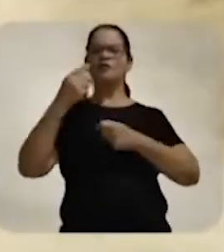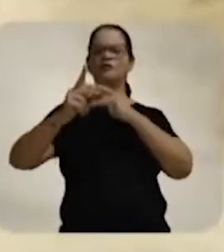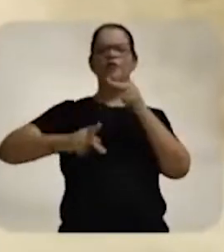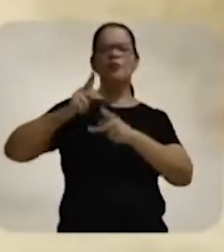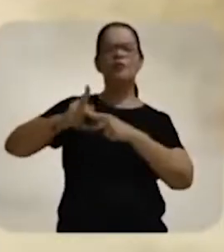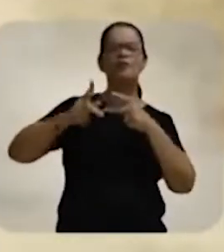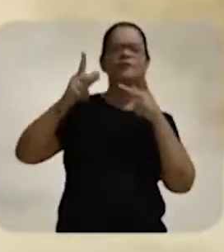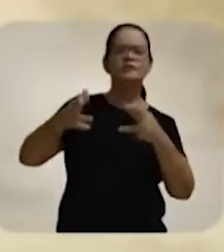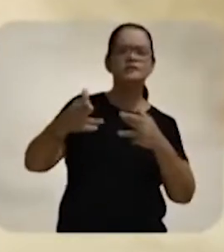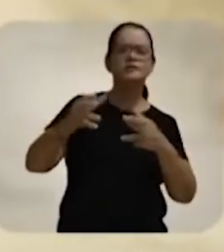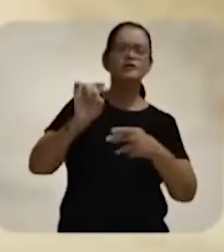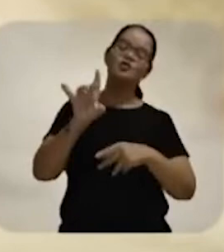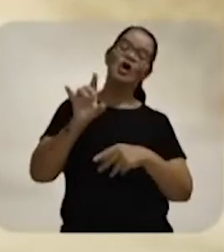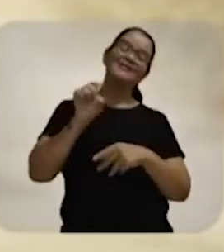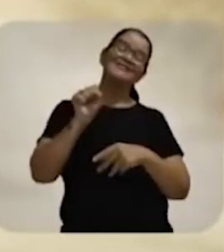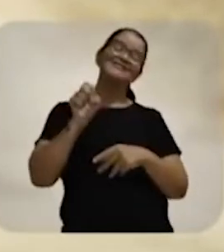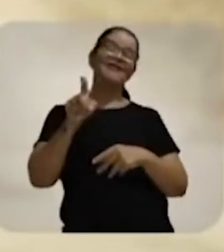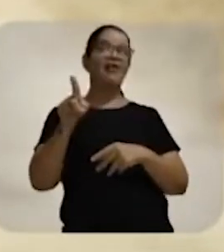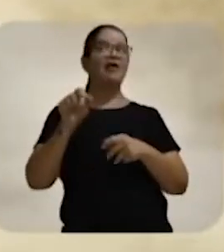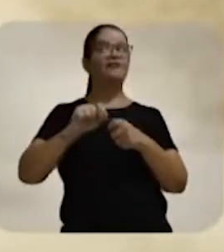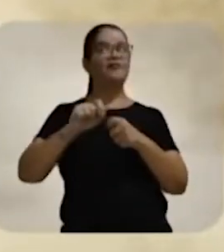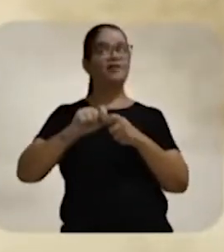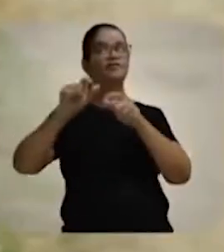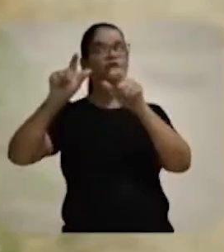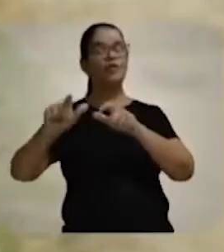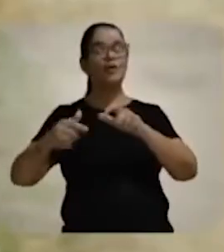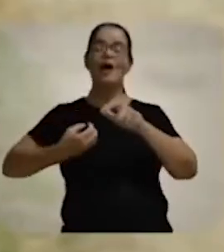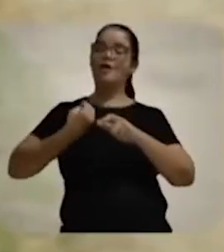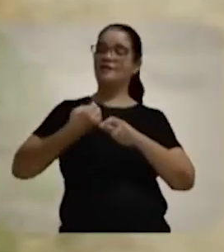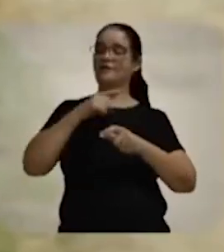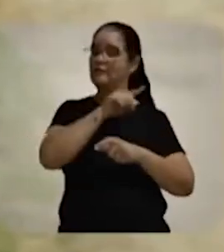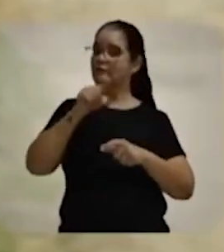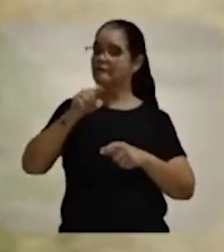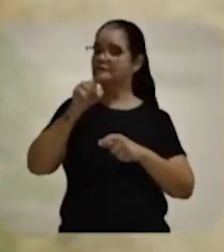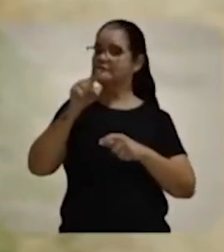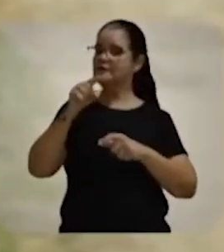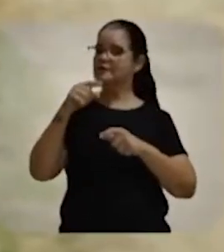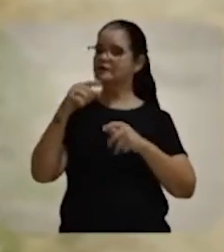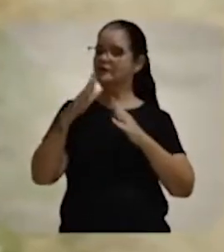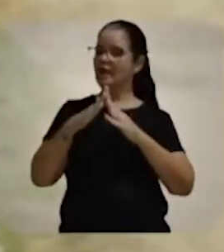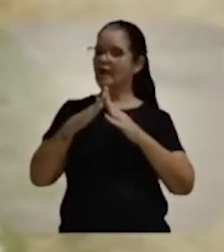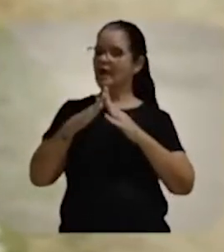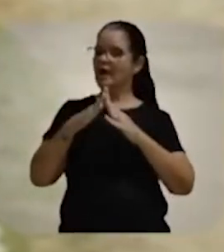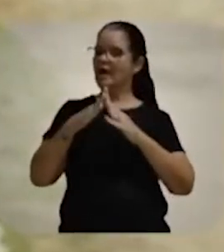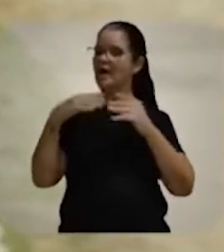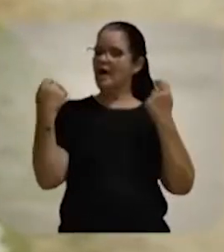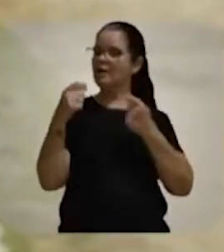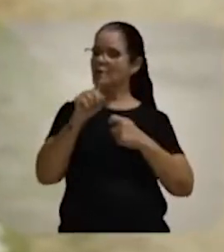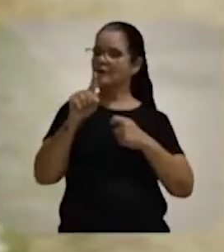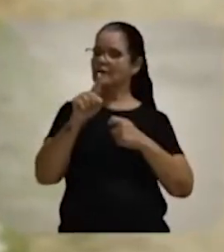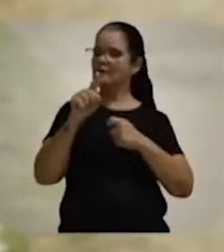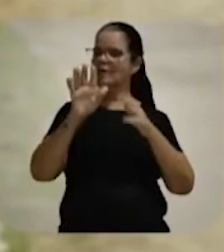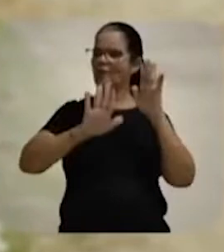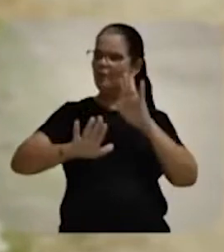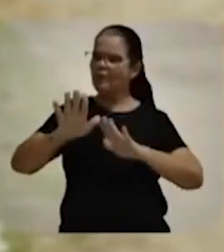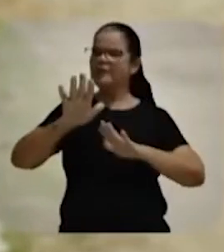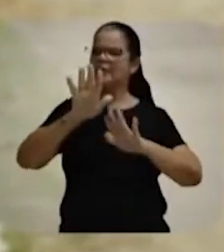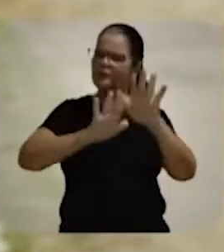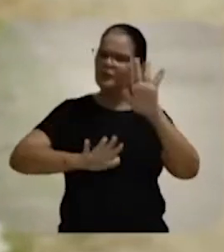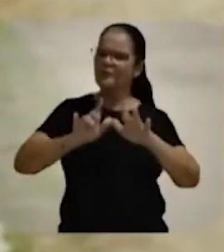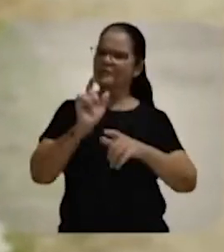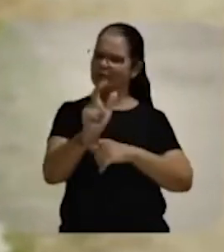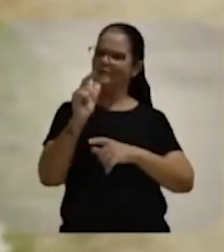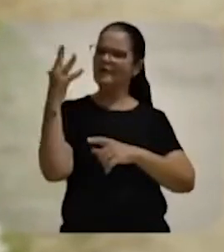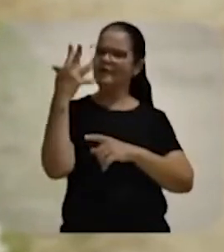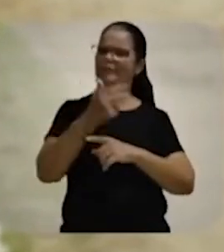dessa? Só se ela fez, onde ela mora. Vocês que não são de Caruaru, cuidado, cuidado. Que